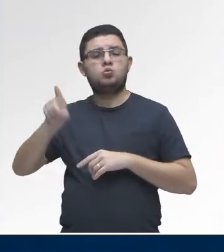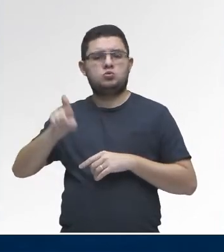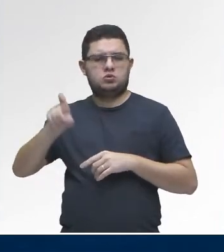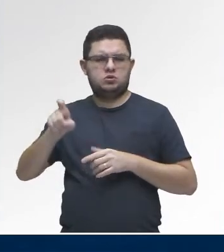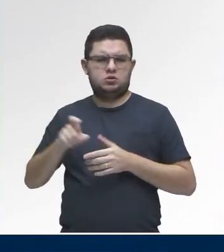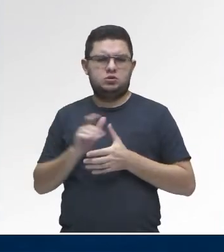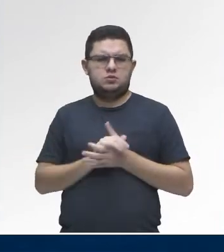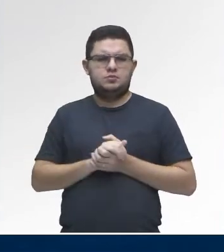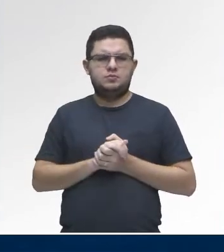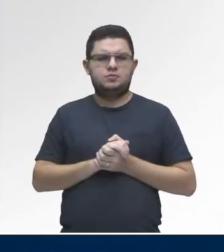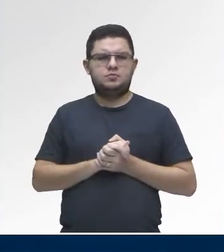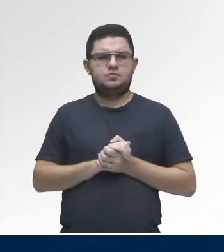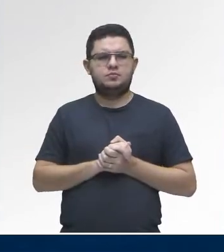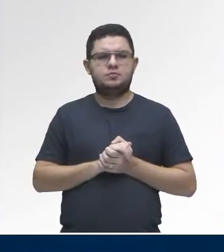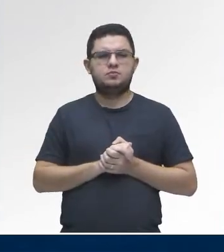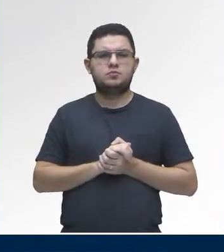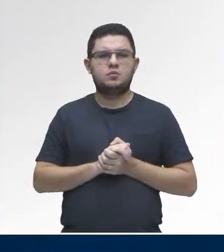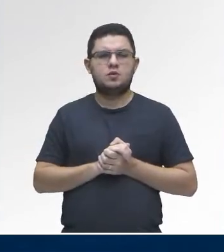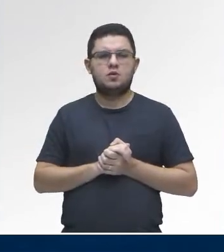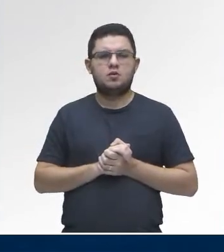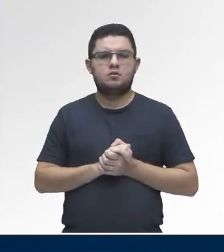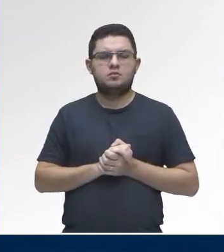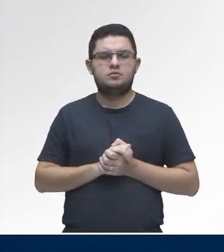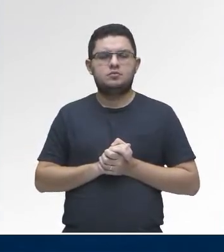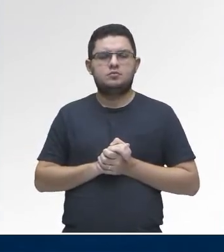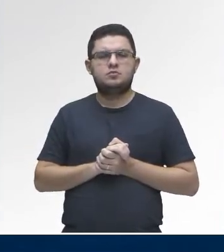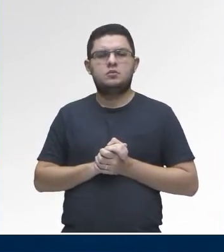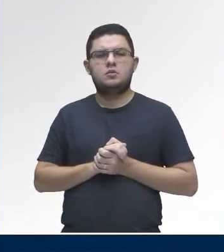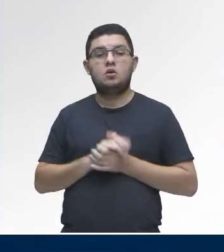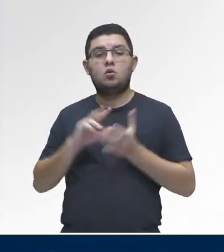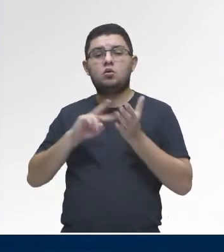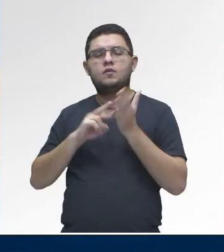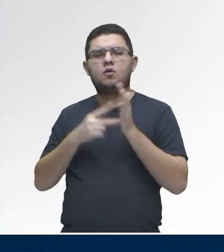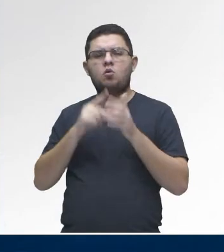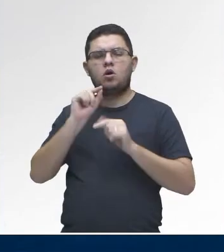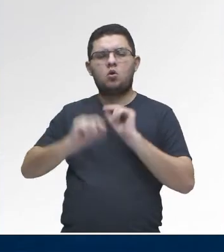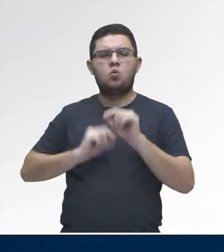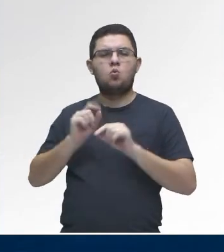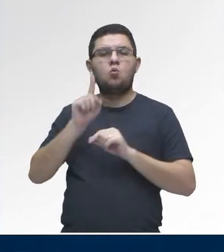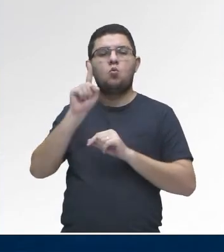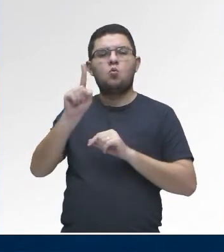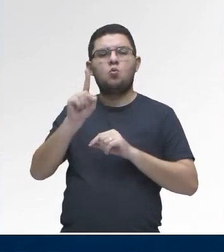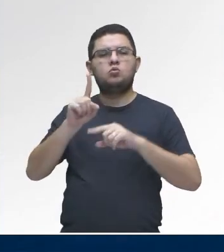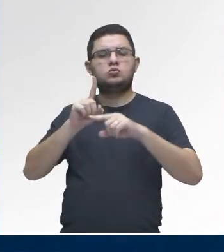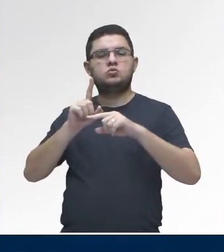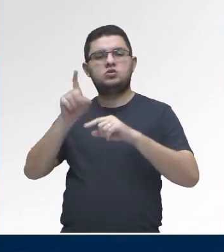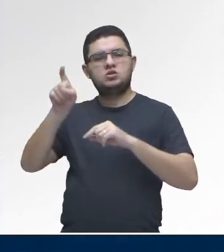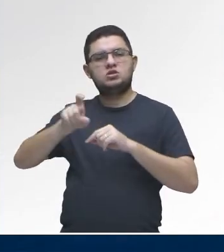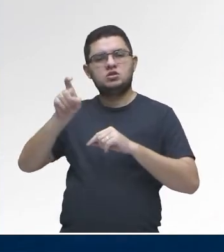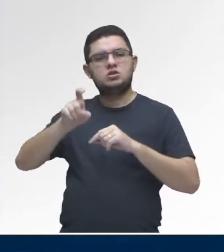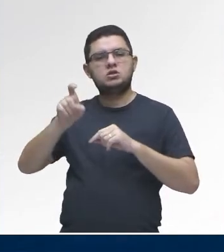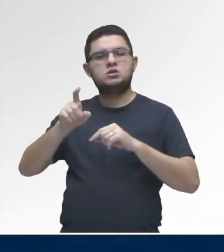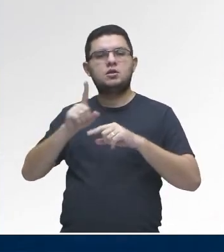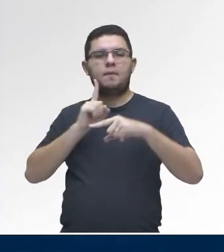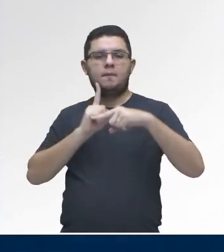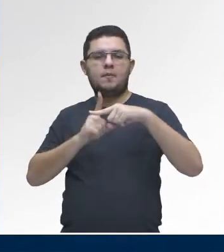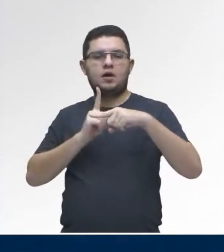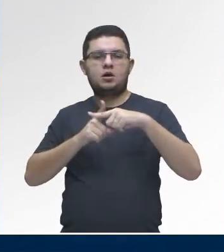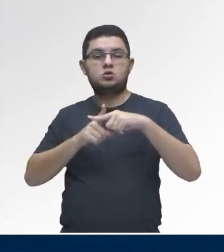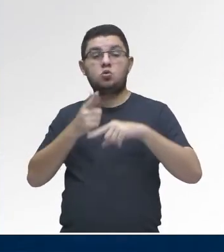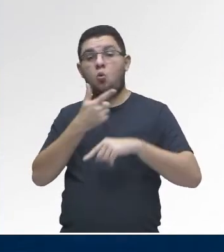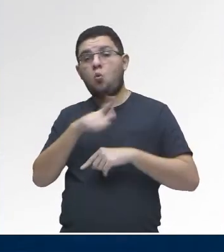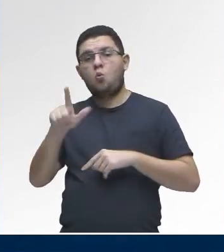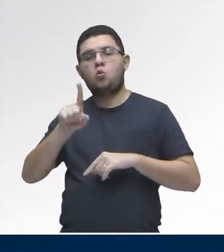mais x, é o mesmo que a gente tem aqui, ó, um x somando com outro x. Então, a